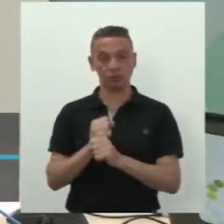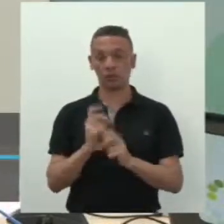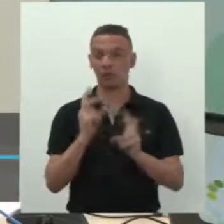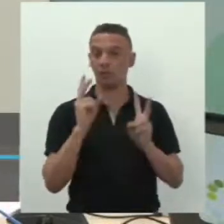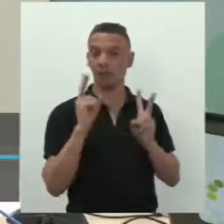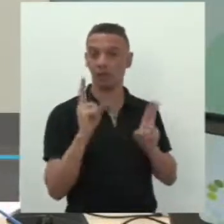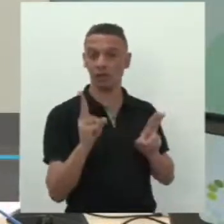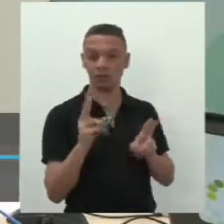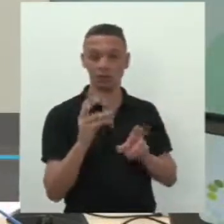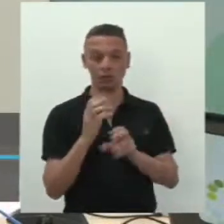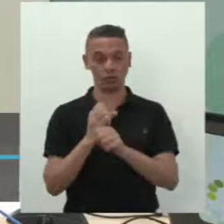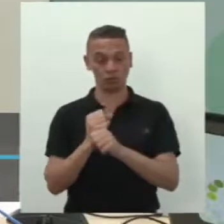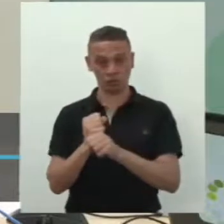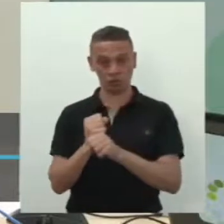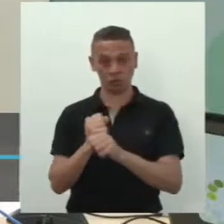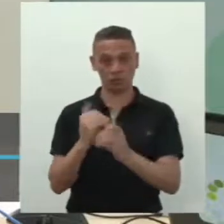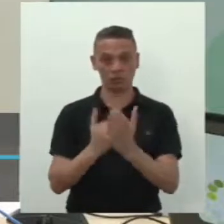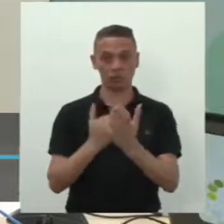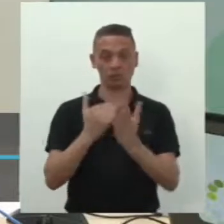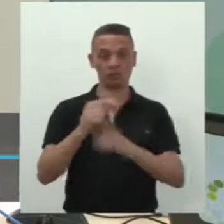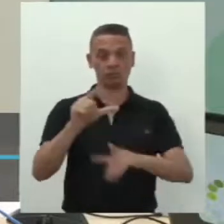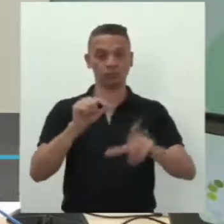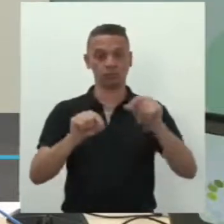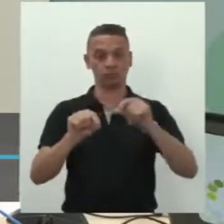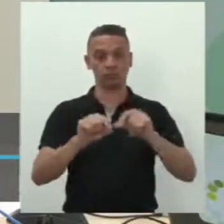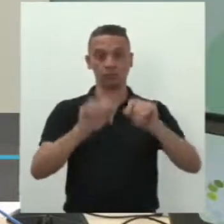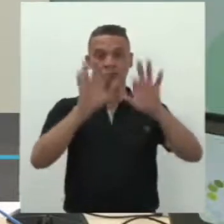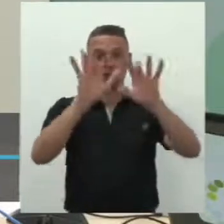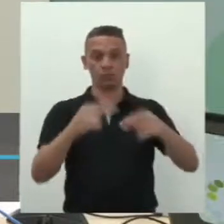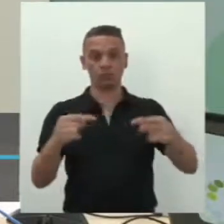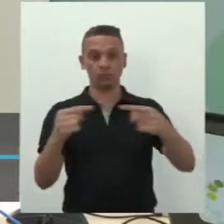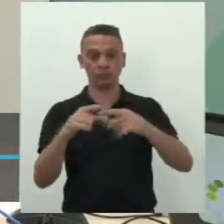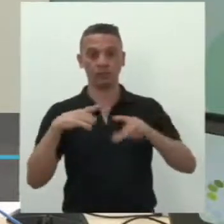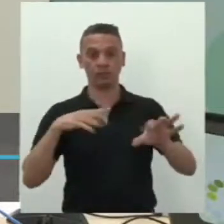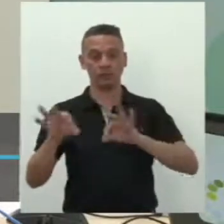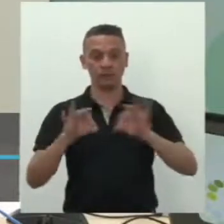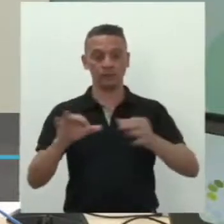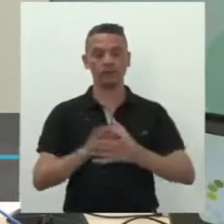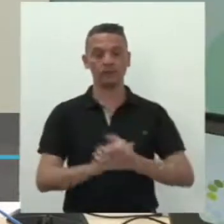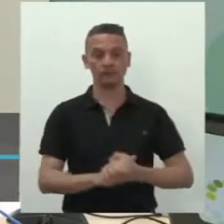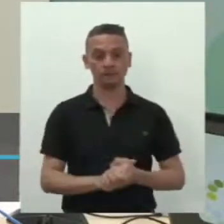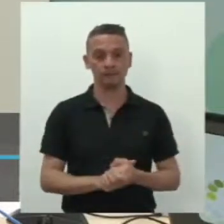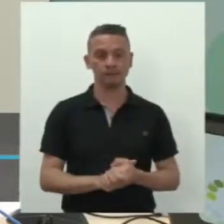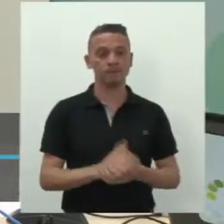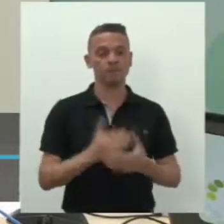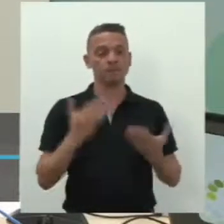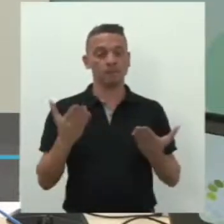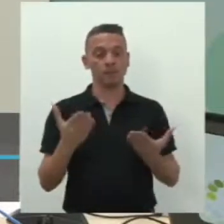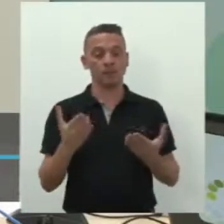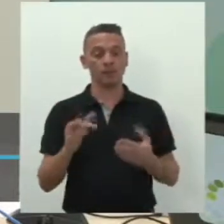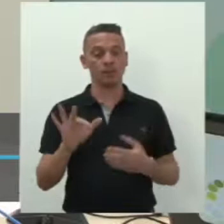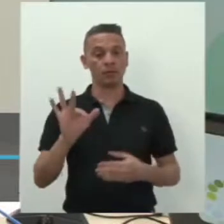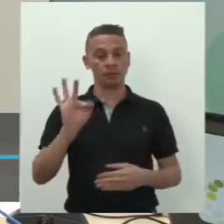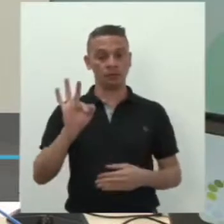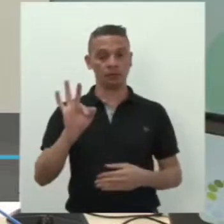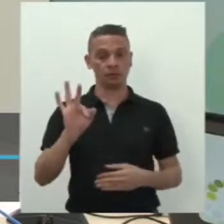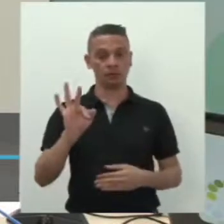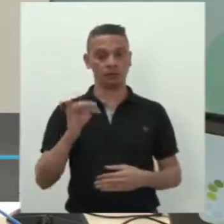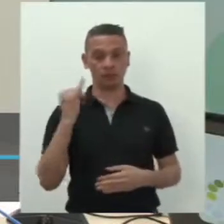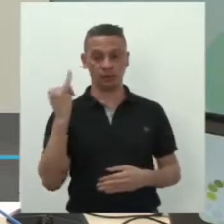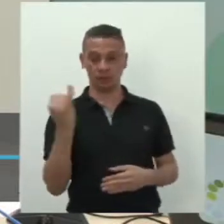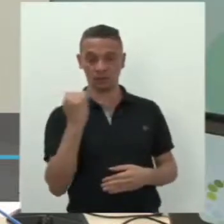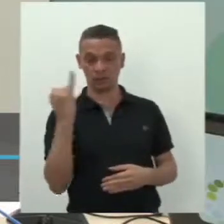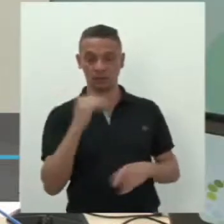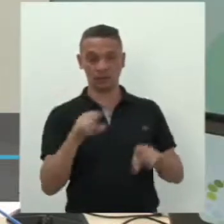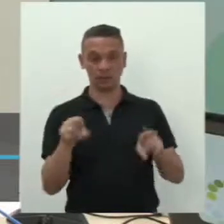soma, abre parênteses e seleciona o conjunto de dados que você quer que ele some, tá? Então, uma função muito útil se a gente